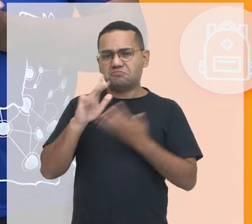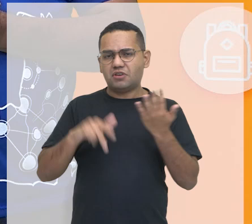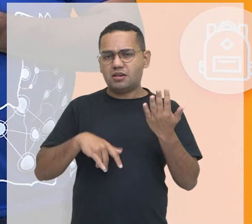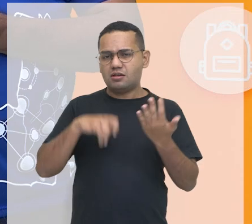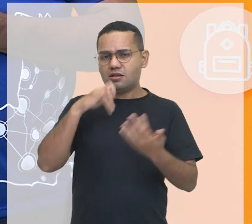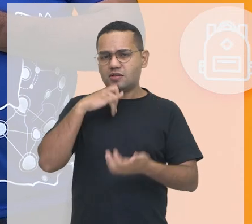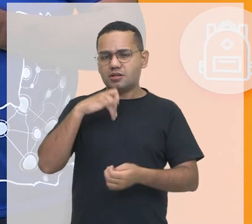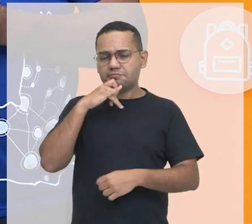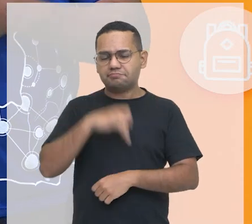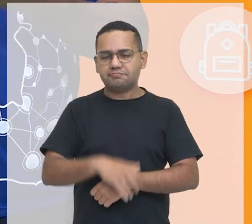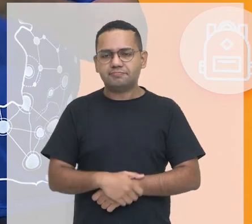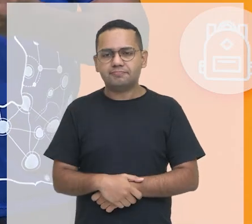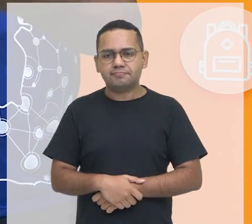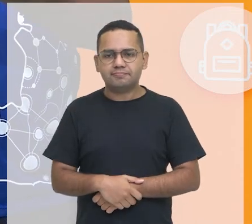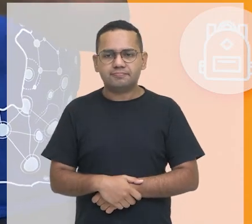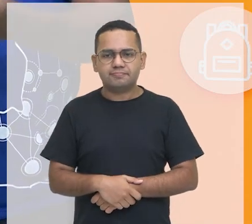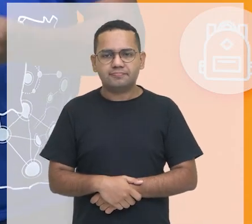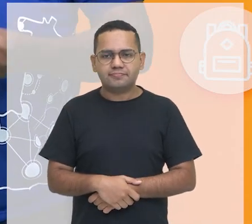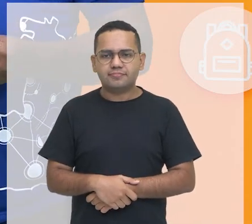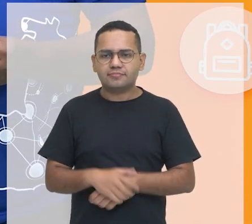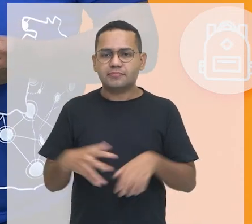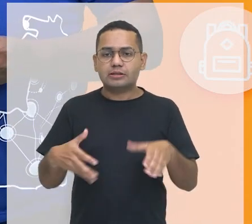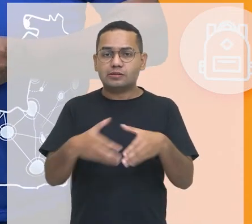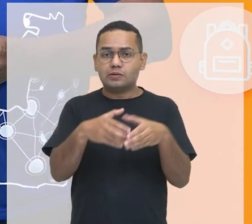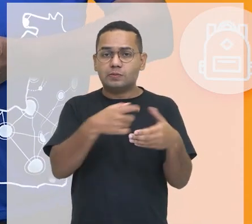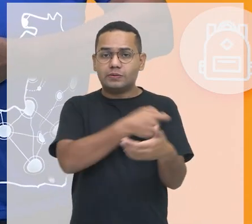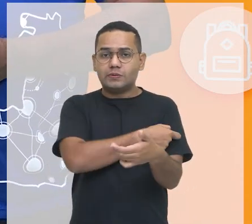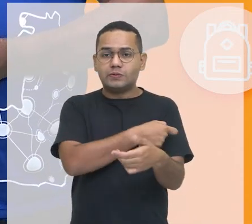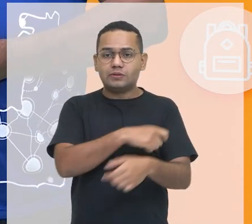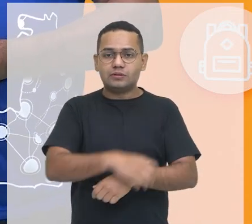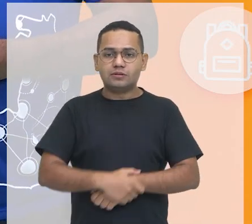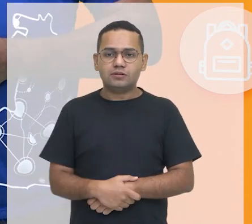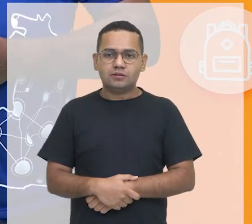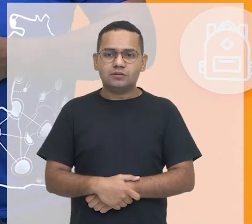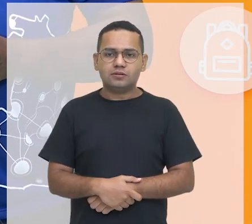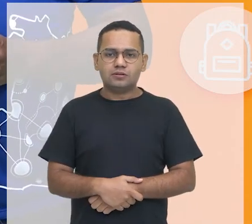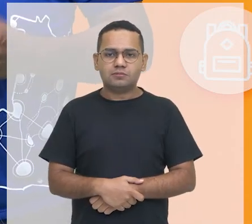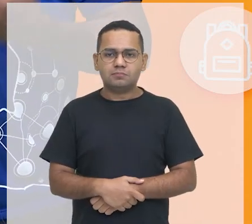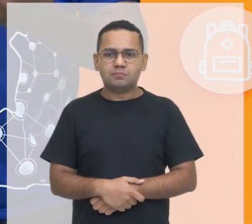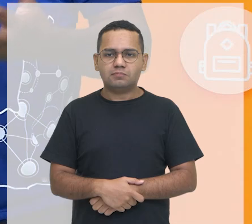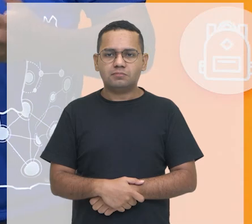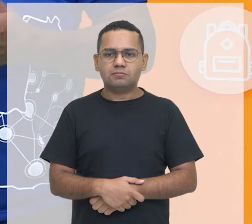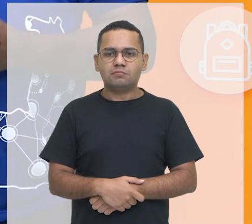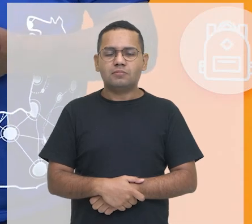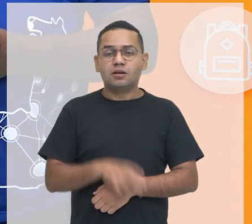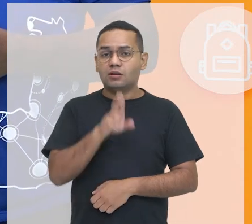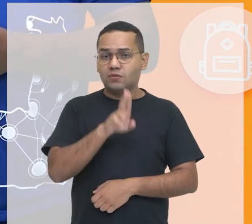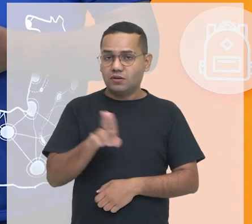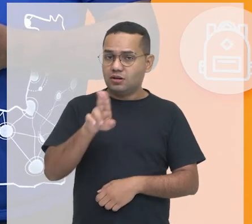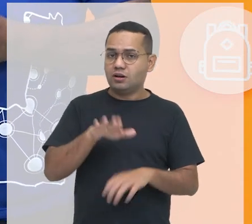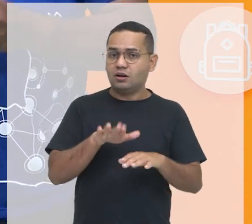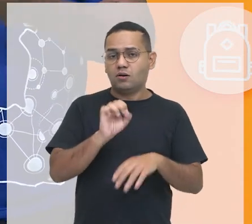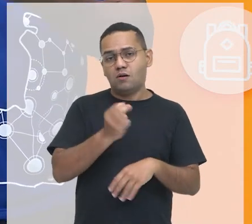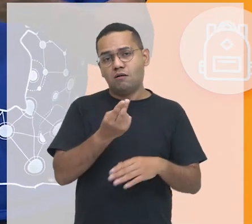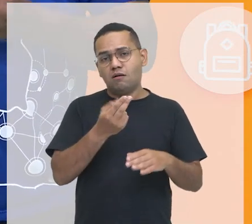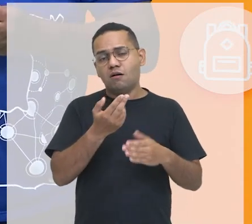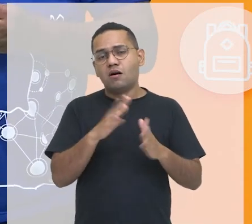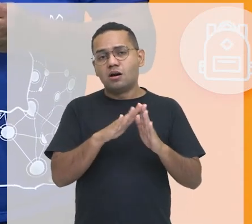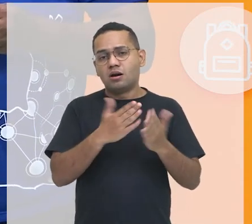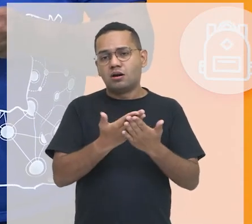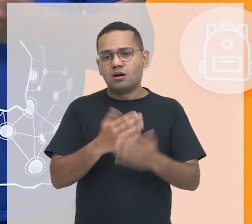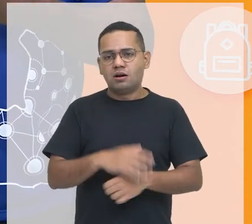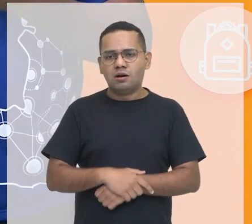aqui mostra, nós temos os movimentos estudantis, né, dentro das escolas, nas universidades, que mostram